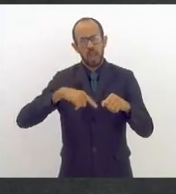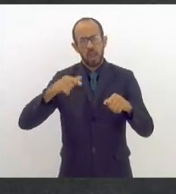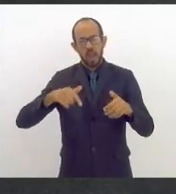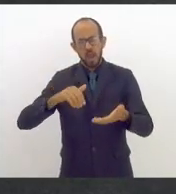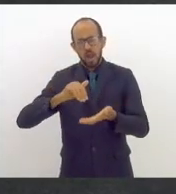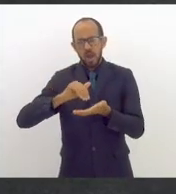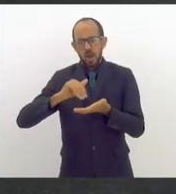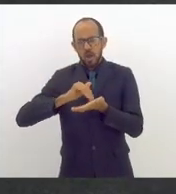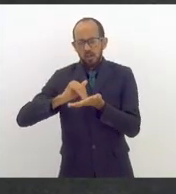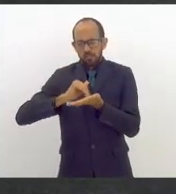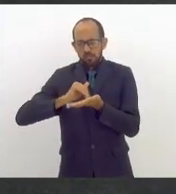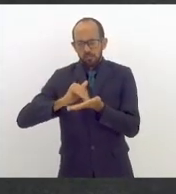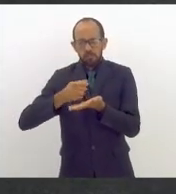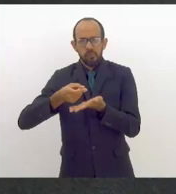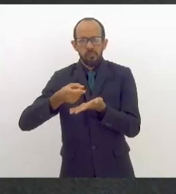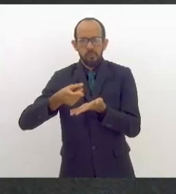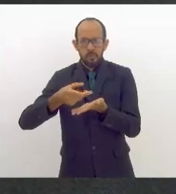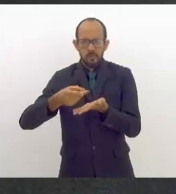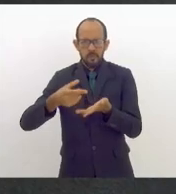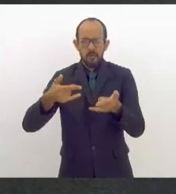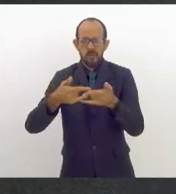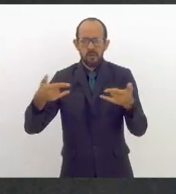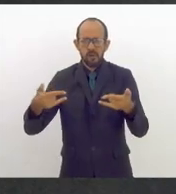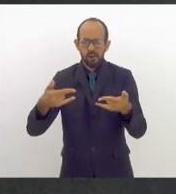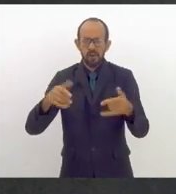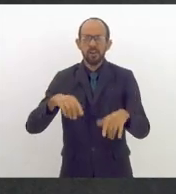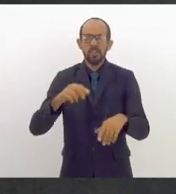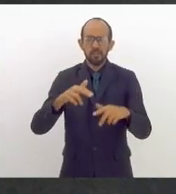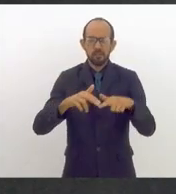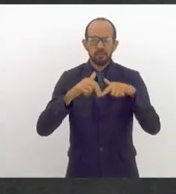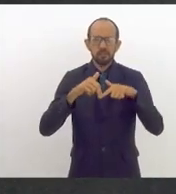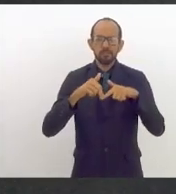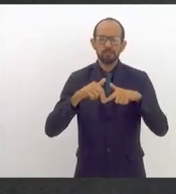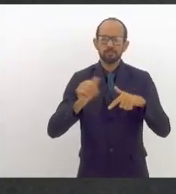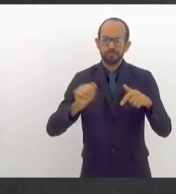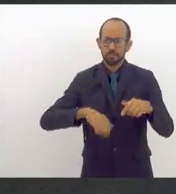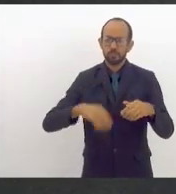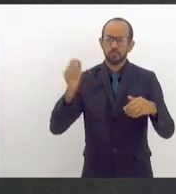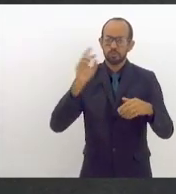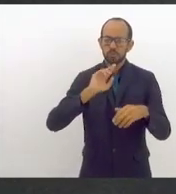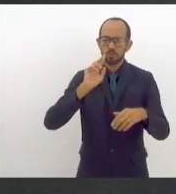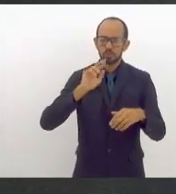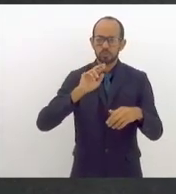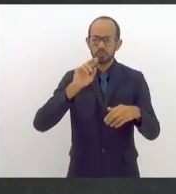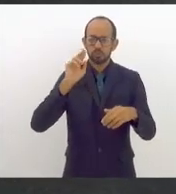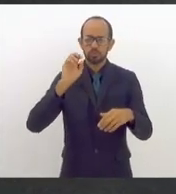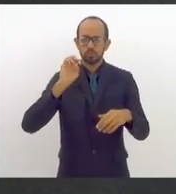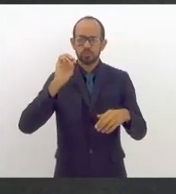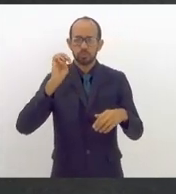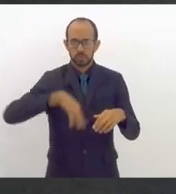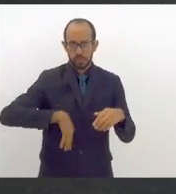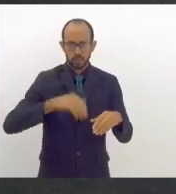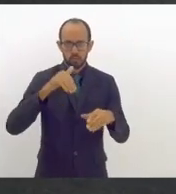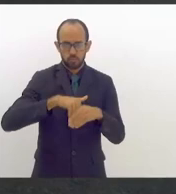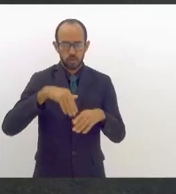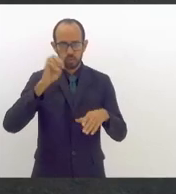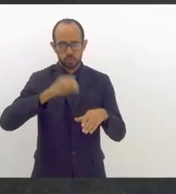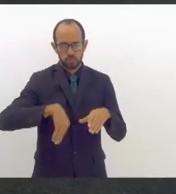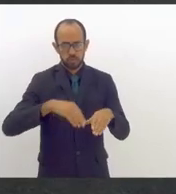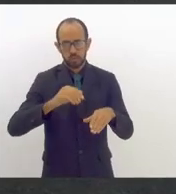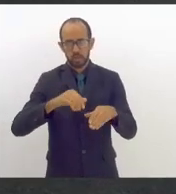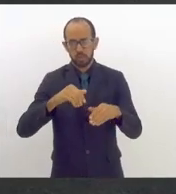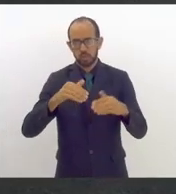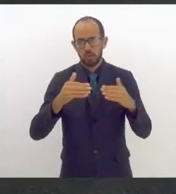estações dos transportes públicos concedidos portanto no mérito parecer é favorável cumprimentando o autor E aproveitando Deputado André